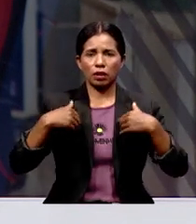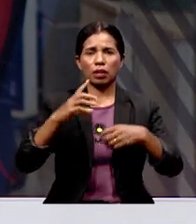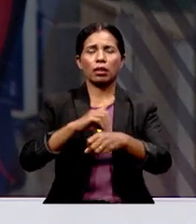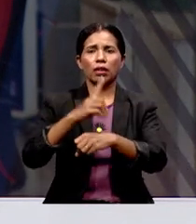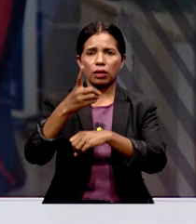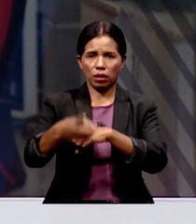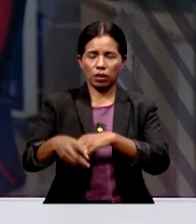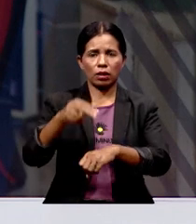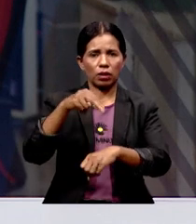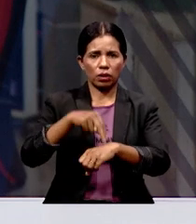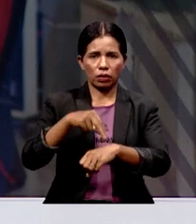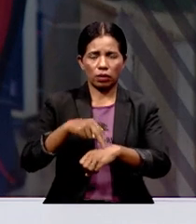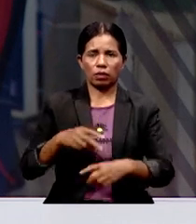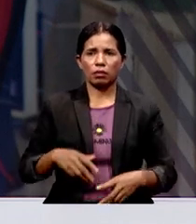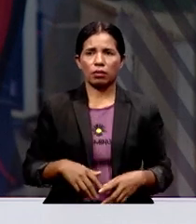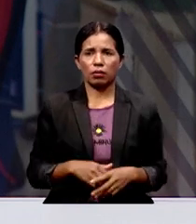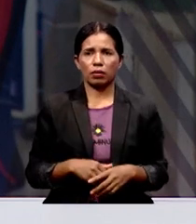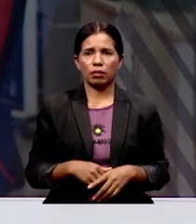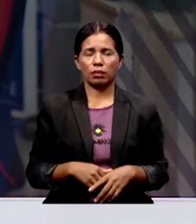desastre natural.